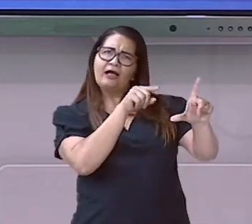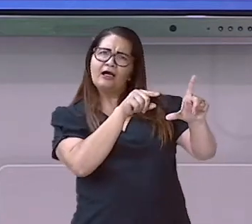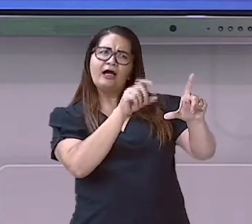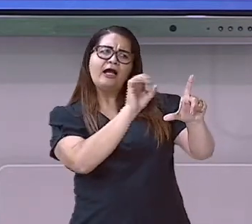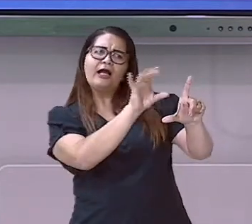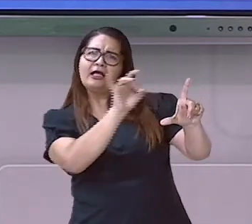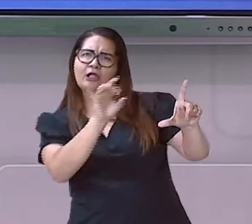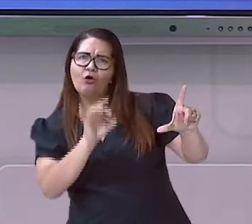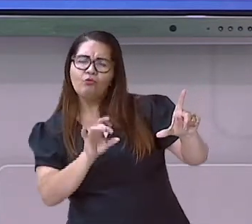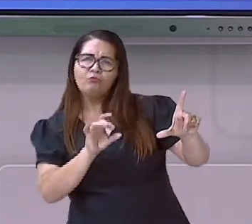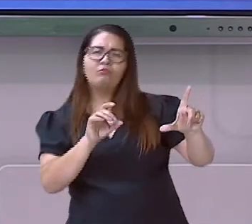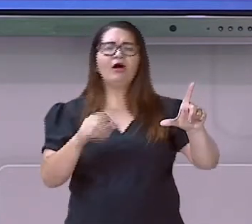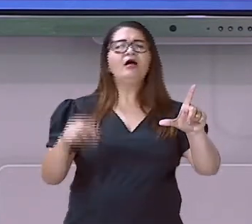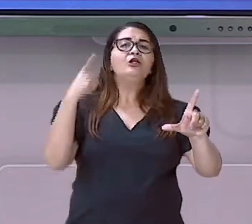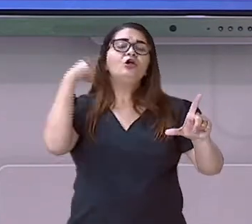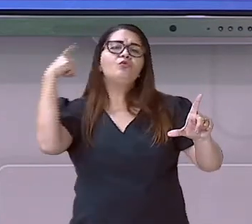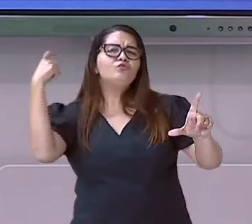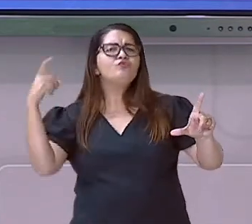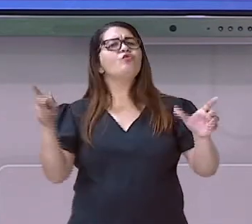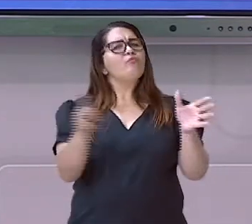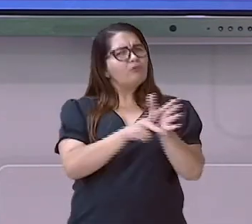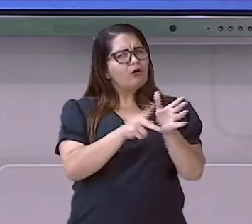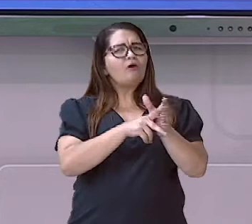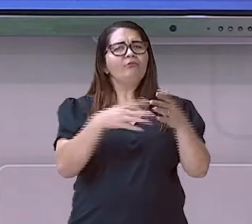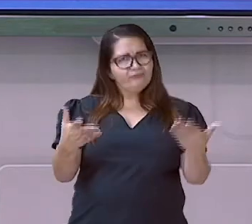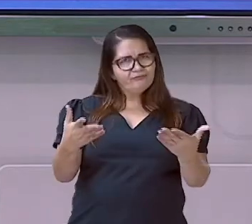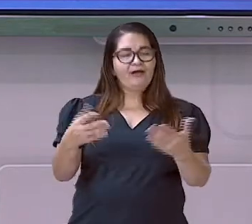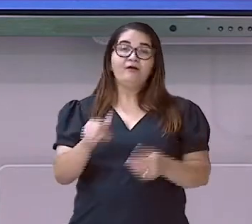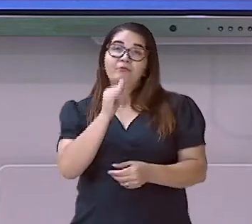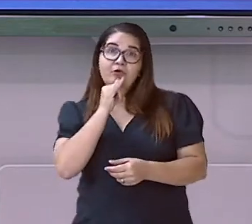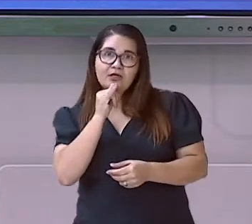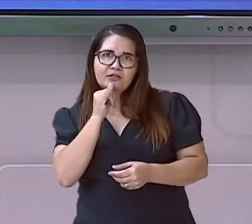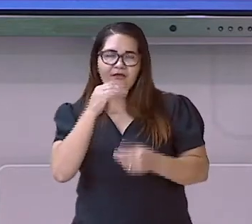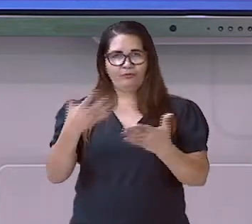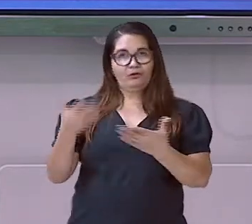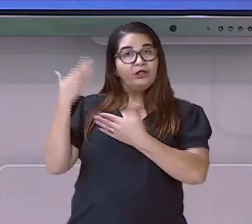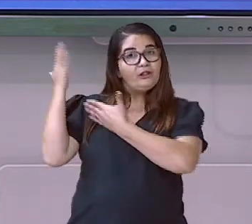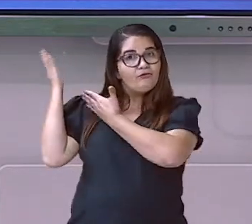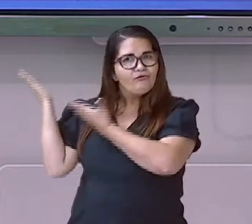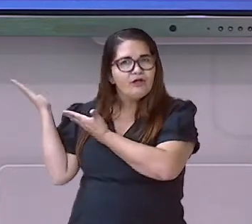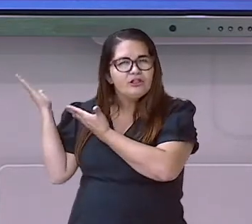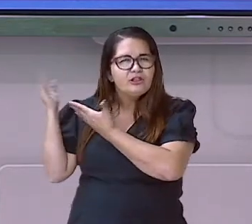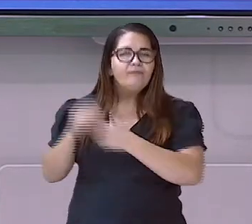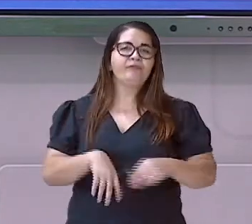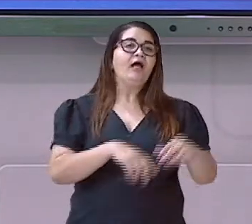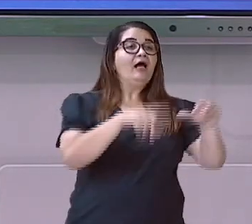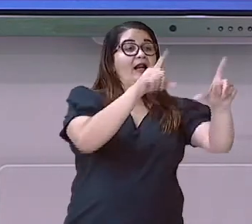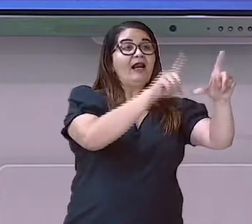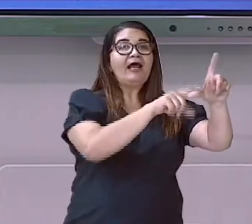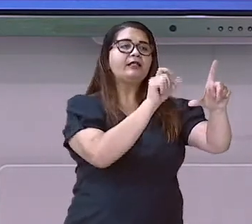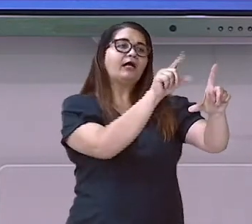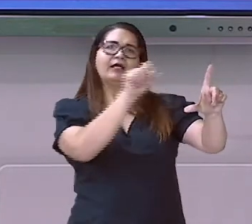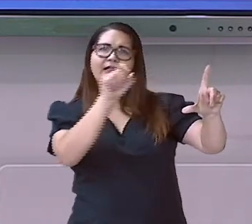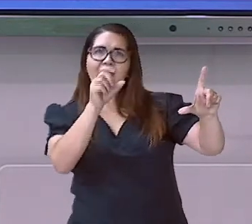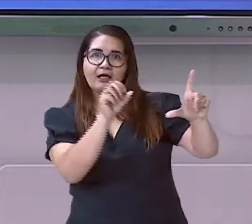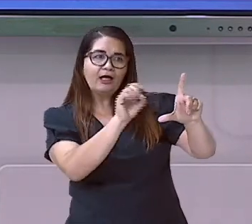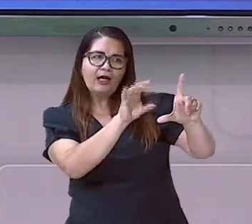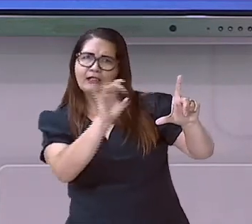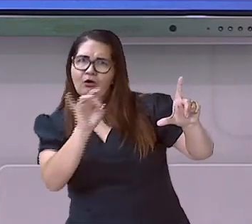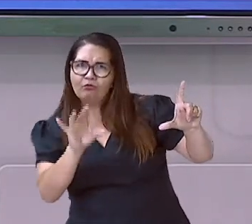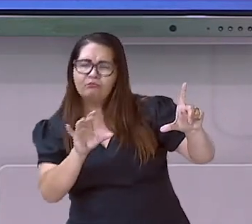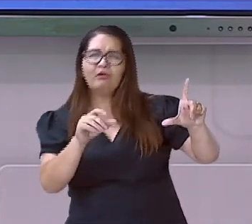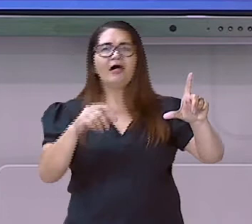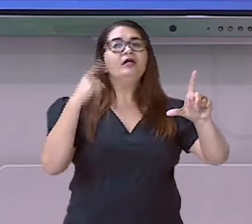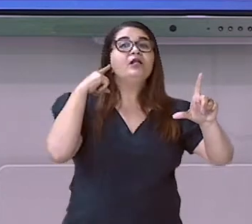uma palavra. Vamos analisar um exemplo? Cada letra possui seu som diferente,